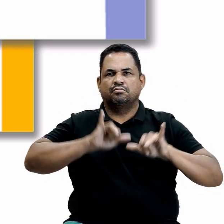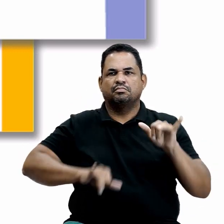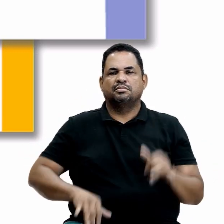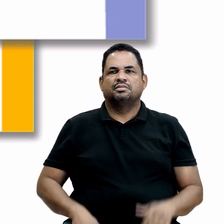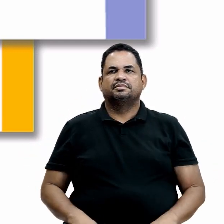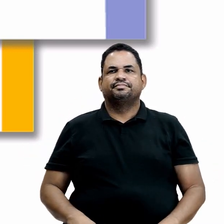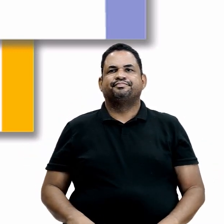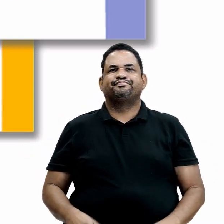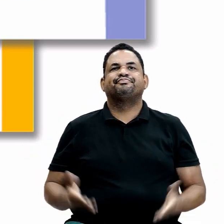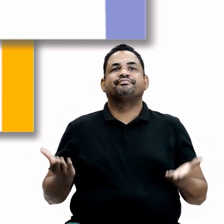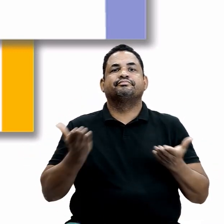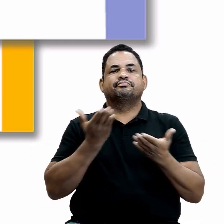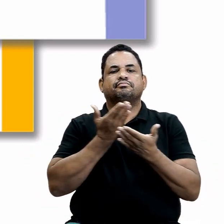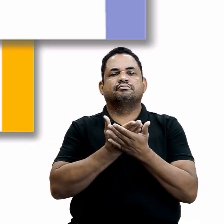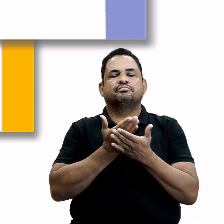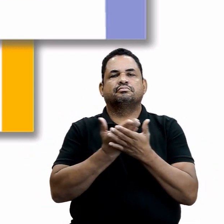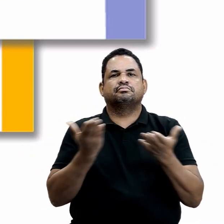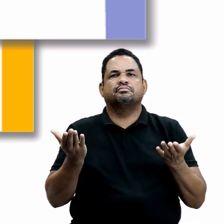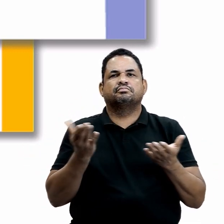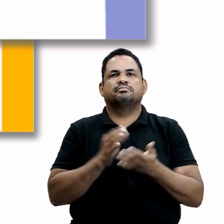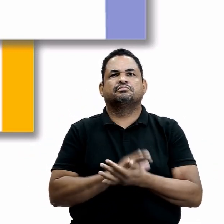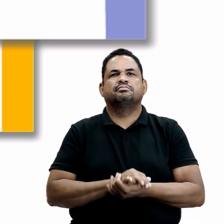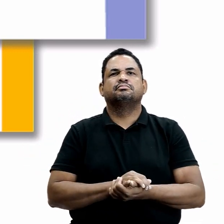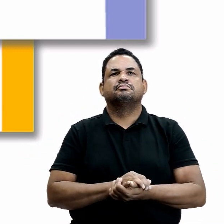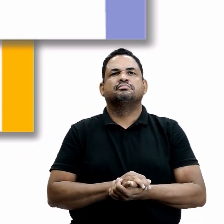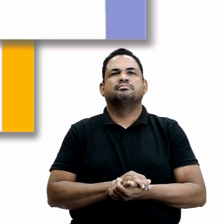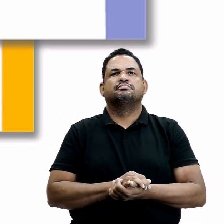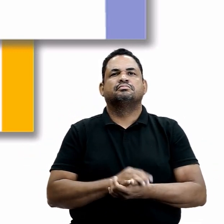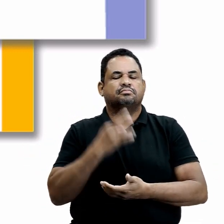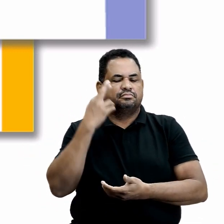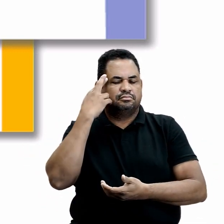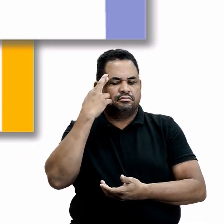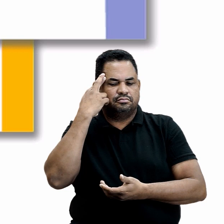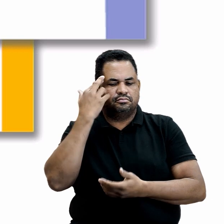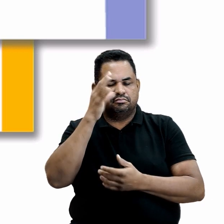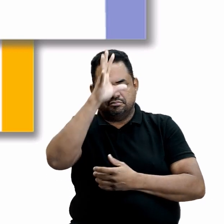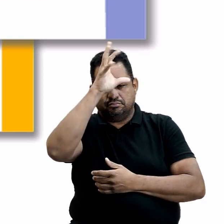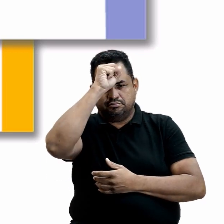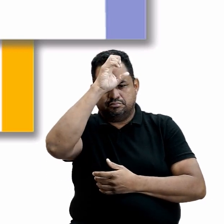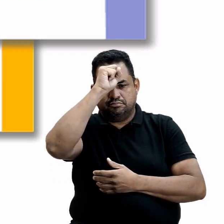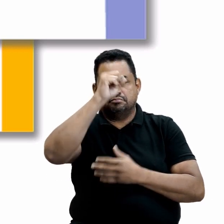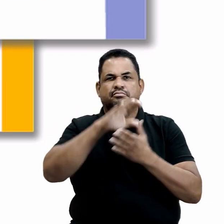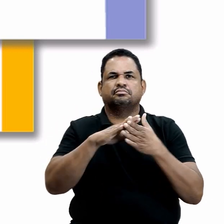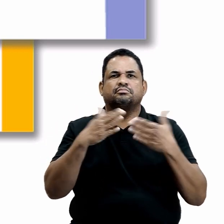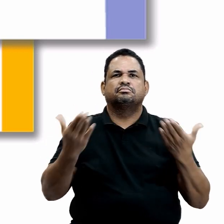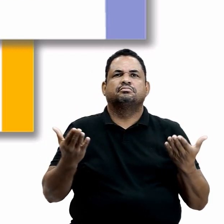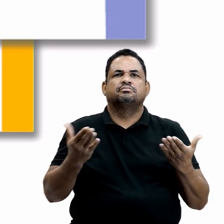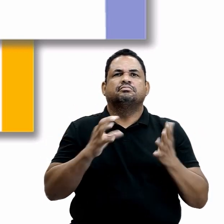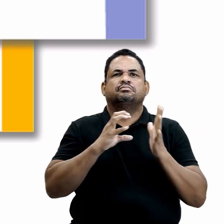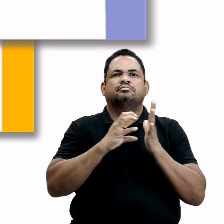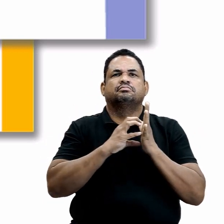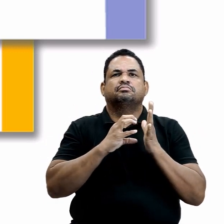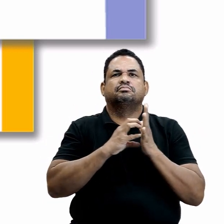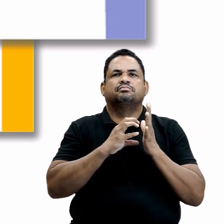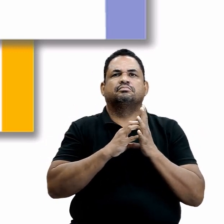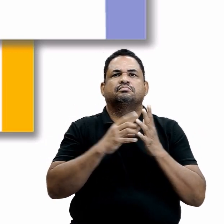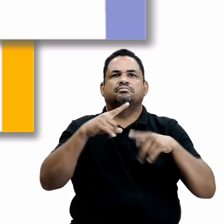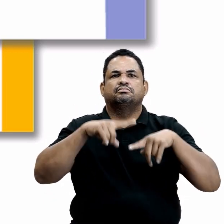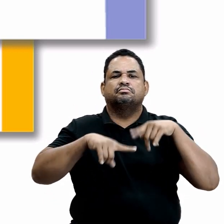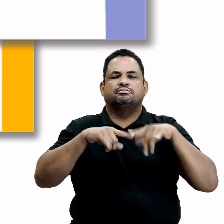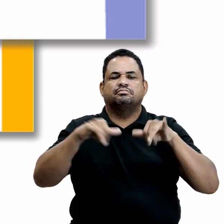nesta aula, nas notações, nós vamos refletir e aprender sobre símbolos dos